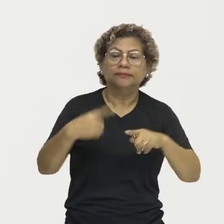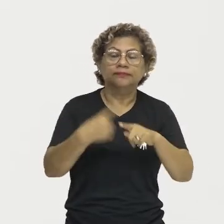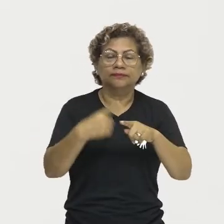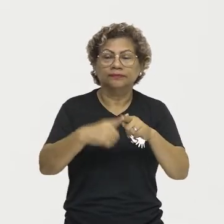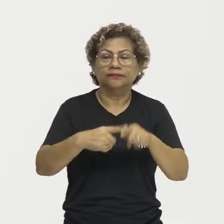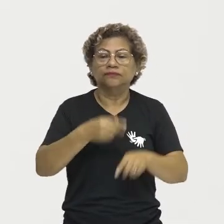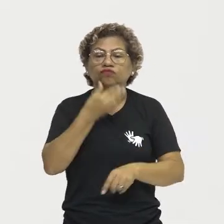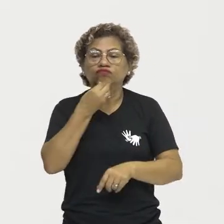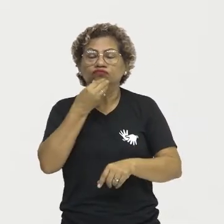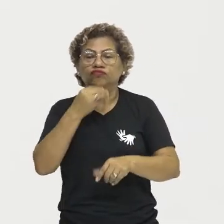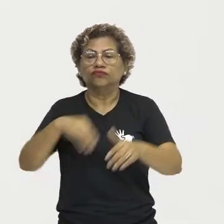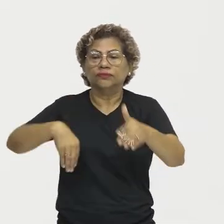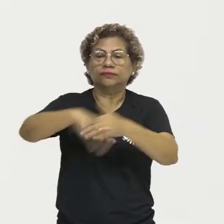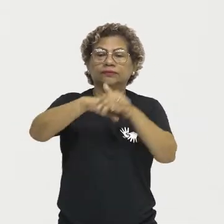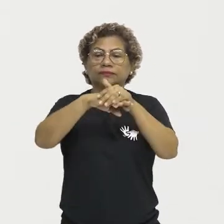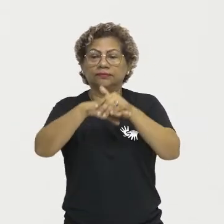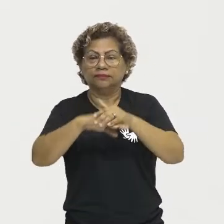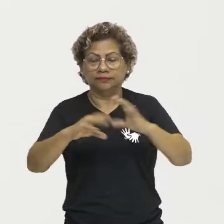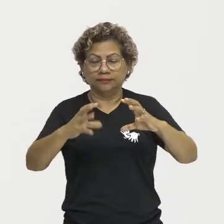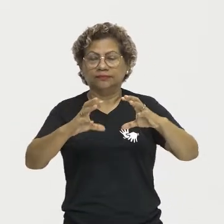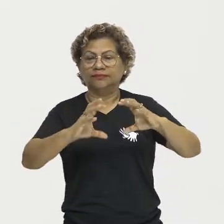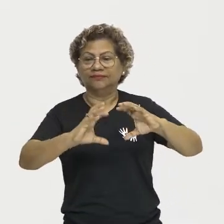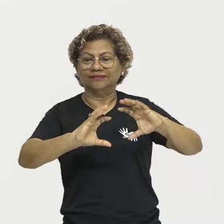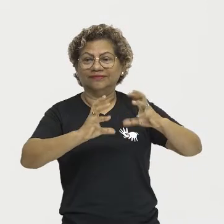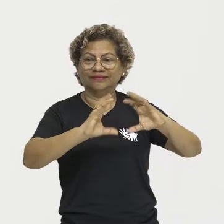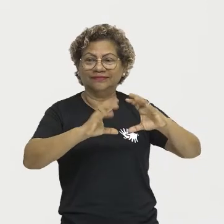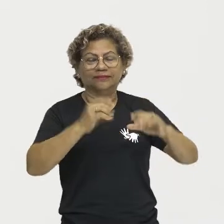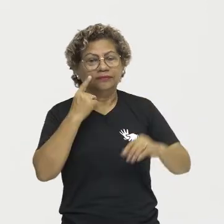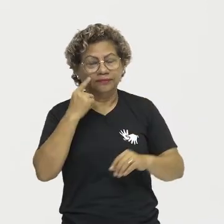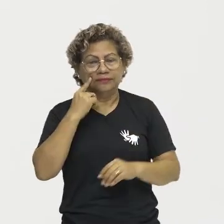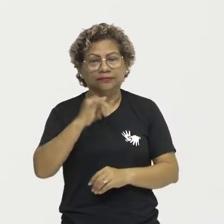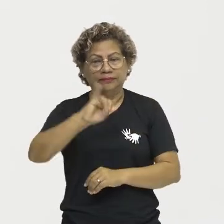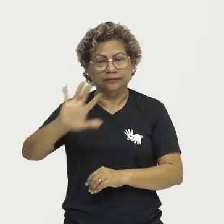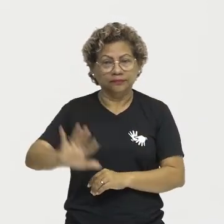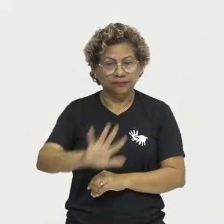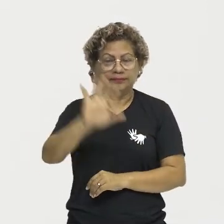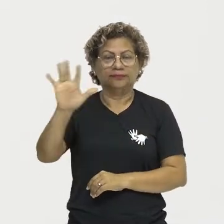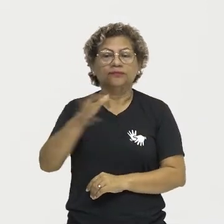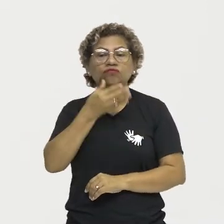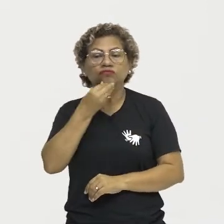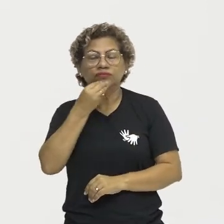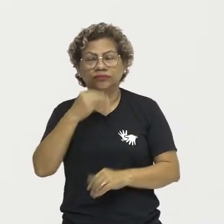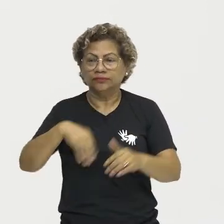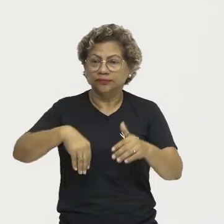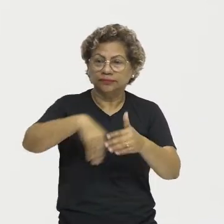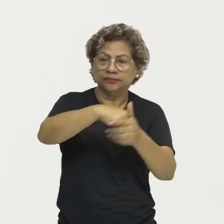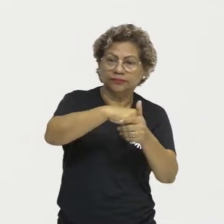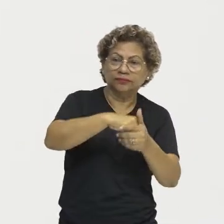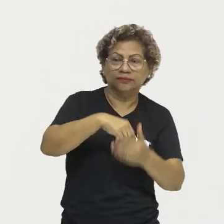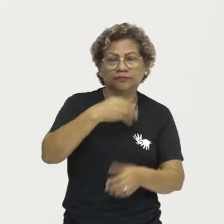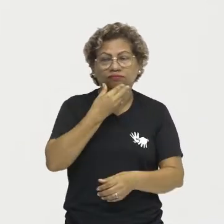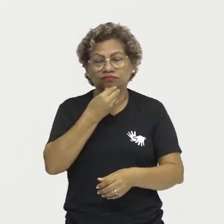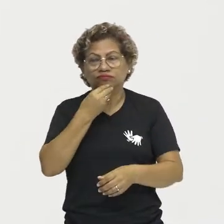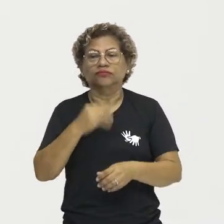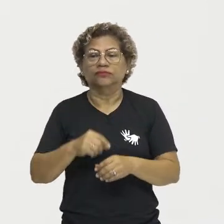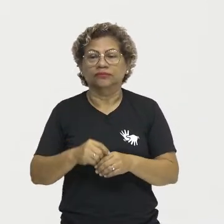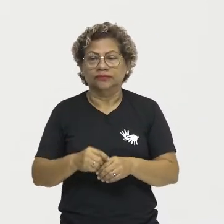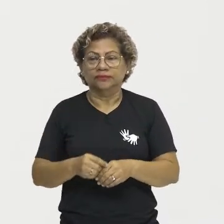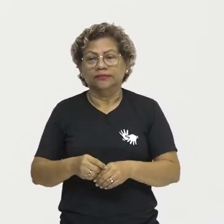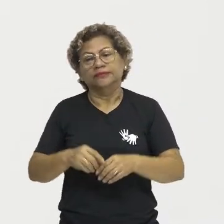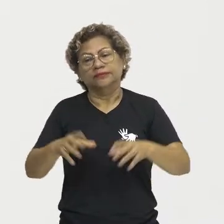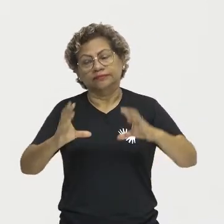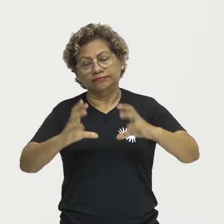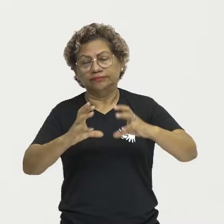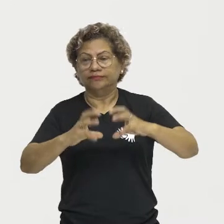força aplicada pelo pé do jogador. E aí você tem na imagem, né, o rapazinho chutando a bola, certo? E a bola só entrou em movimento, claro,